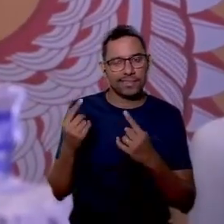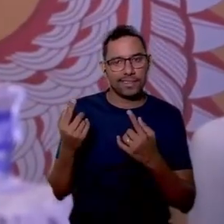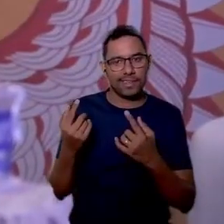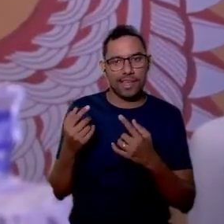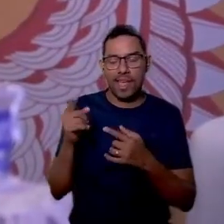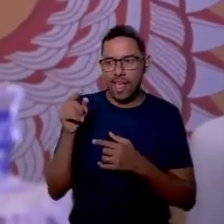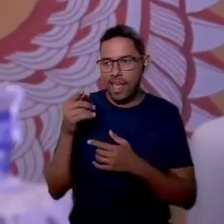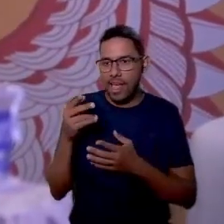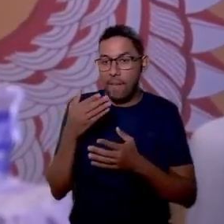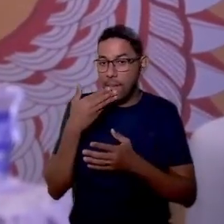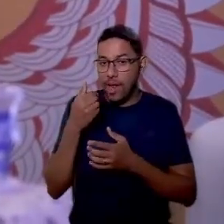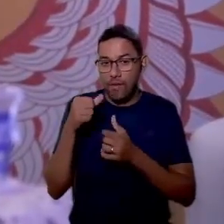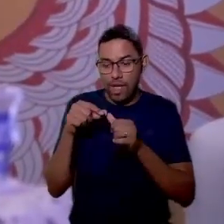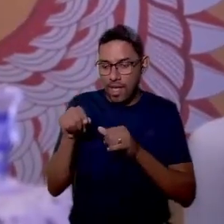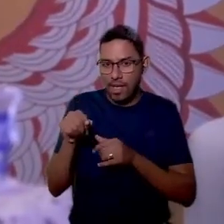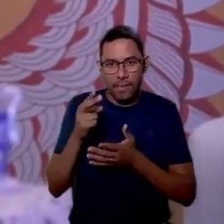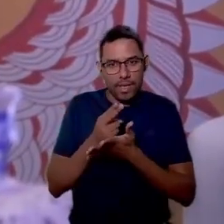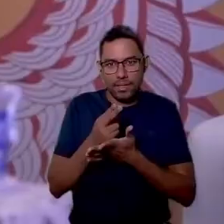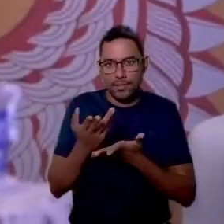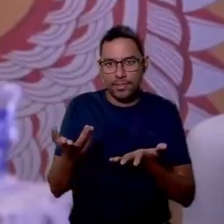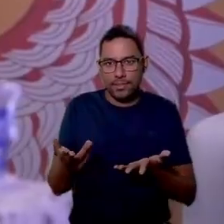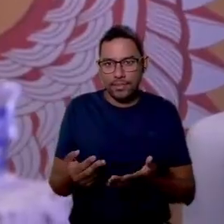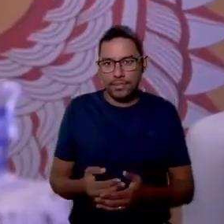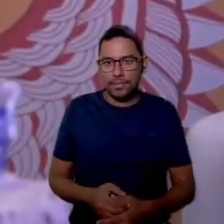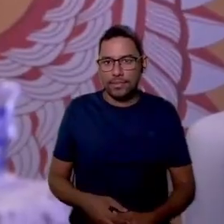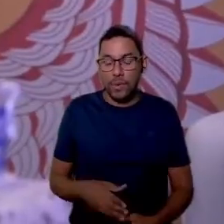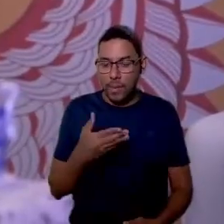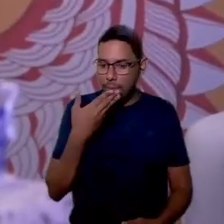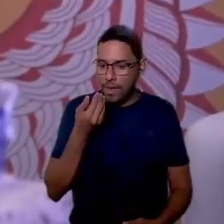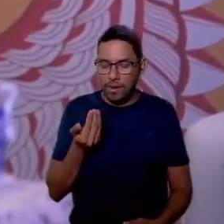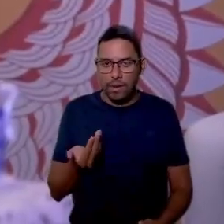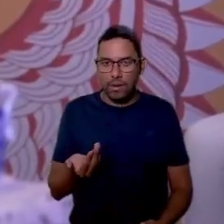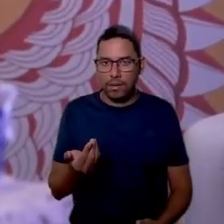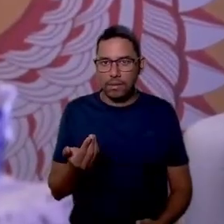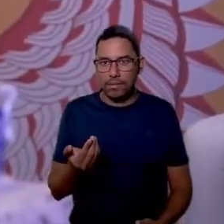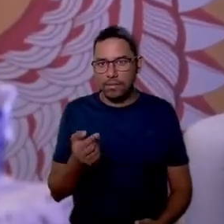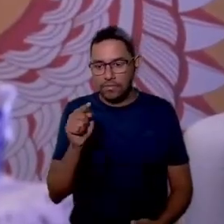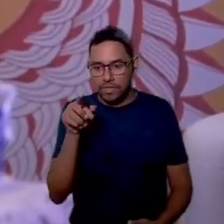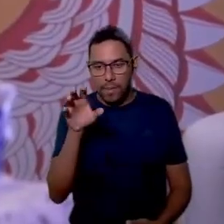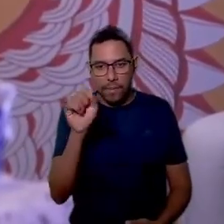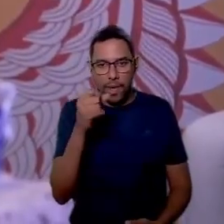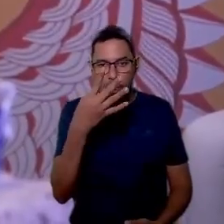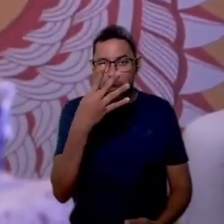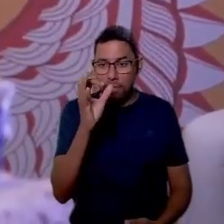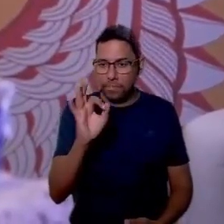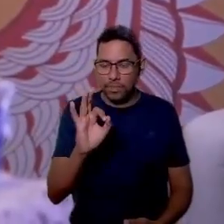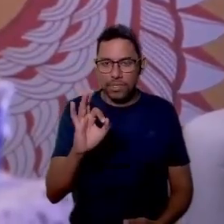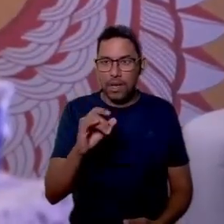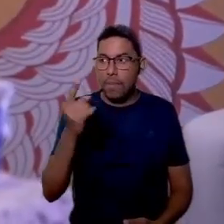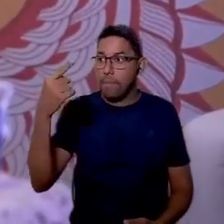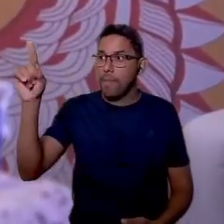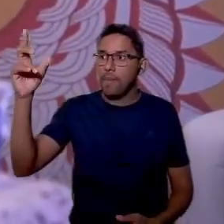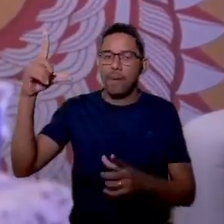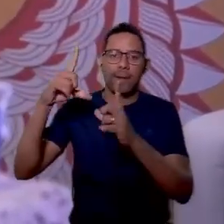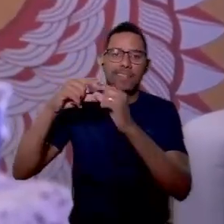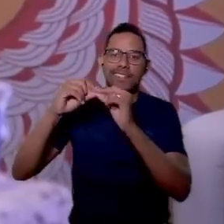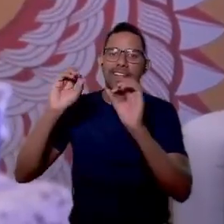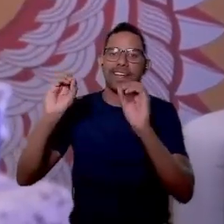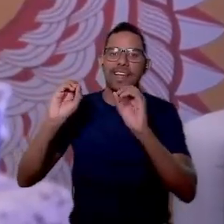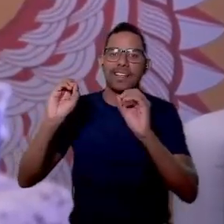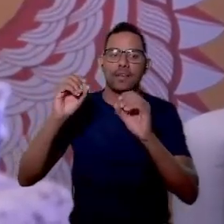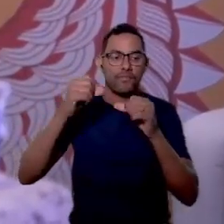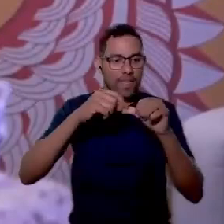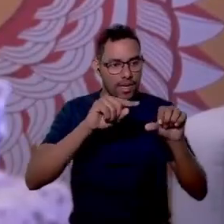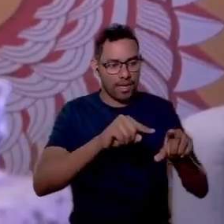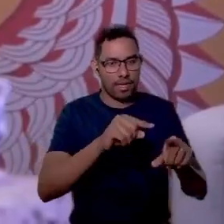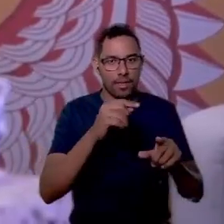mas é isso, não é melhor ficar aqui? Com a sua marca junto ainda? Não é melhor que você pegue esses 4% e não mande para Brasília e